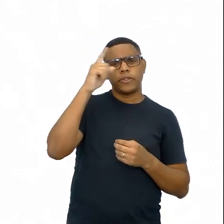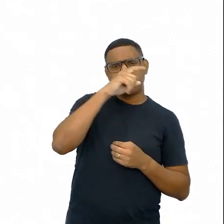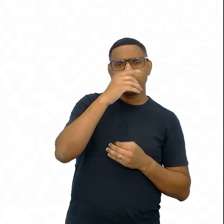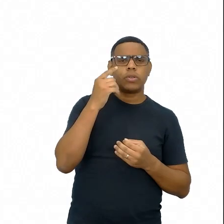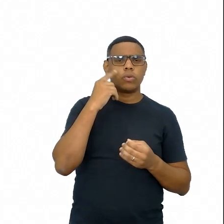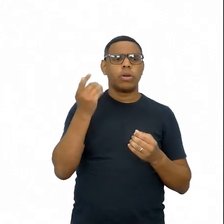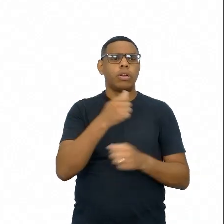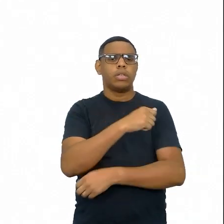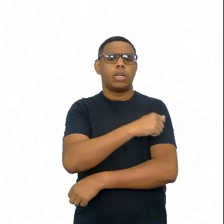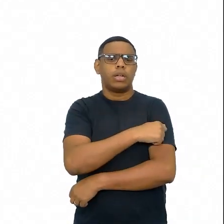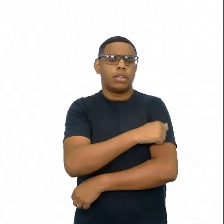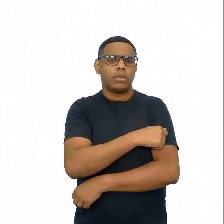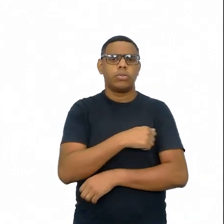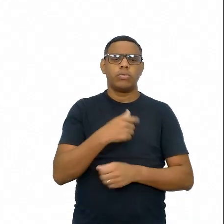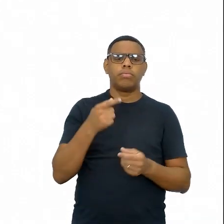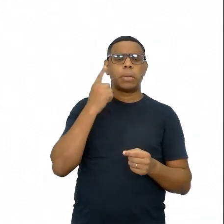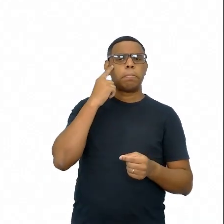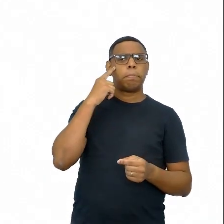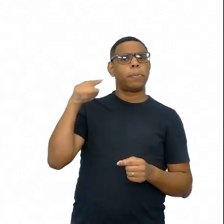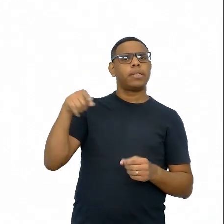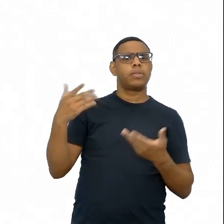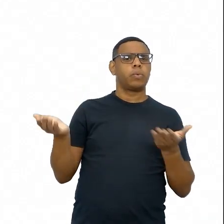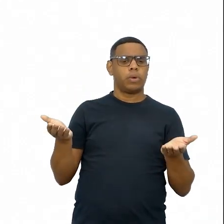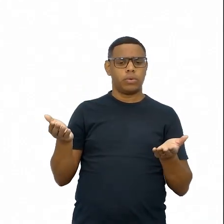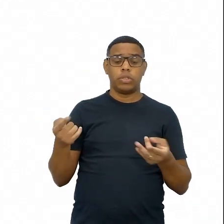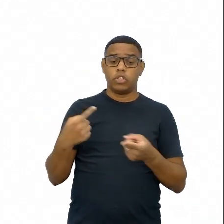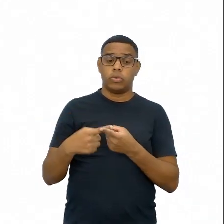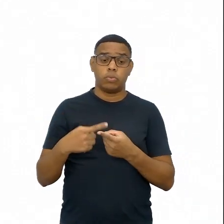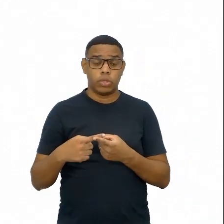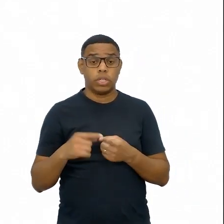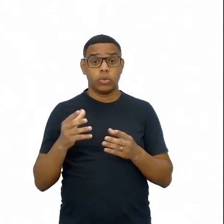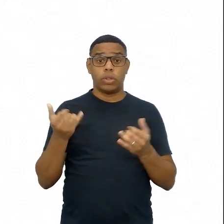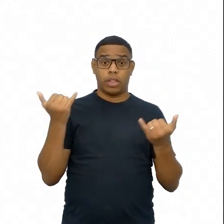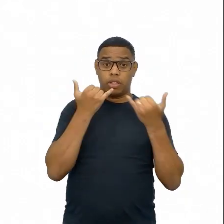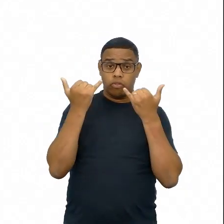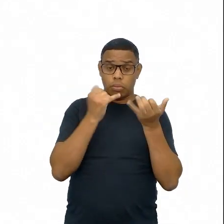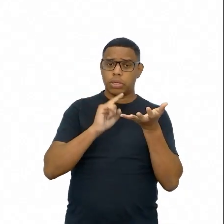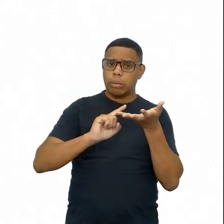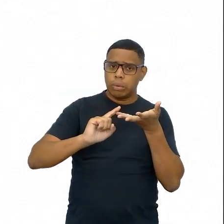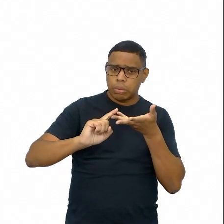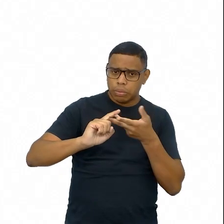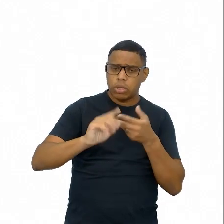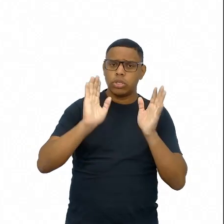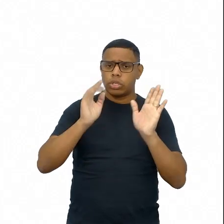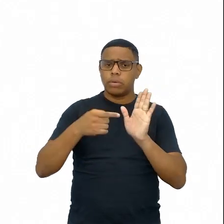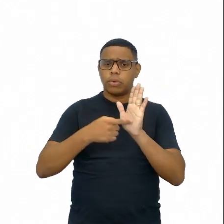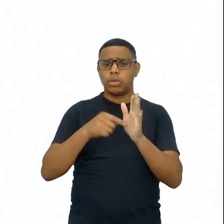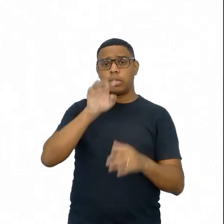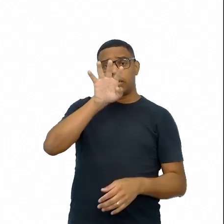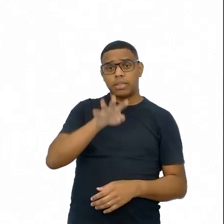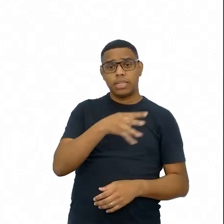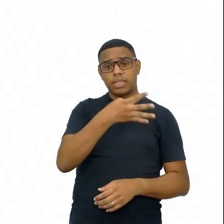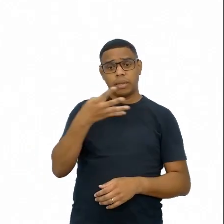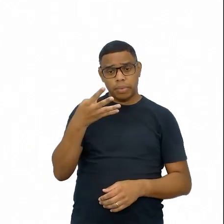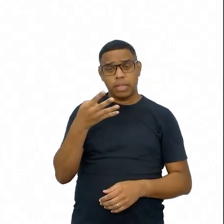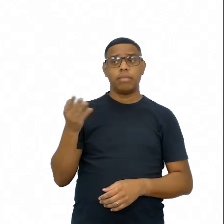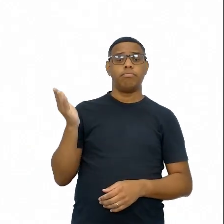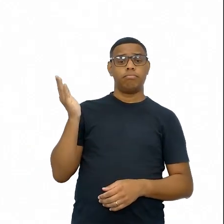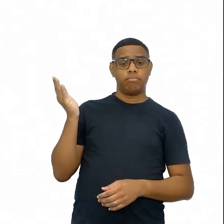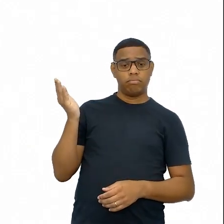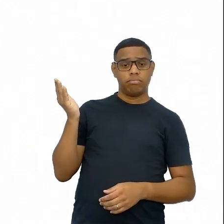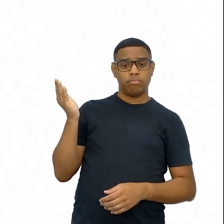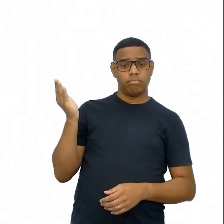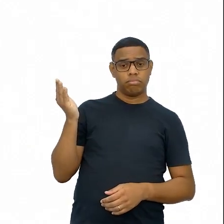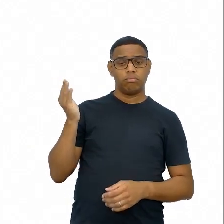o estudante realmente pensa, já que todos os dados já se encontram na tabela e na mesma ordem que